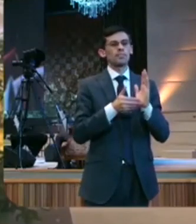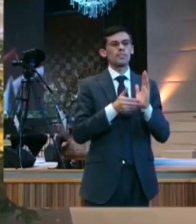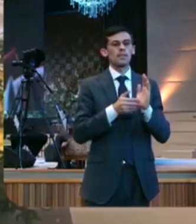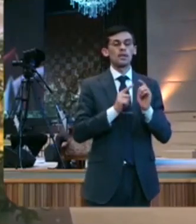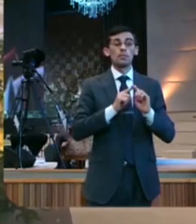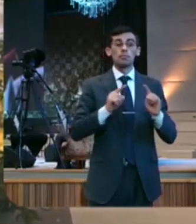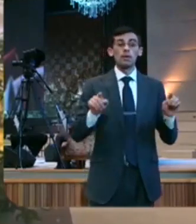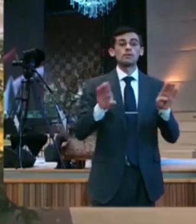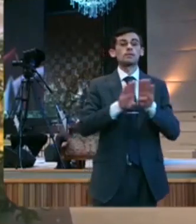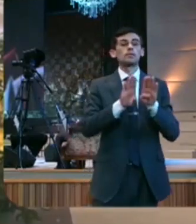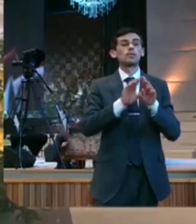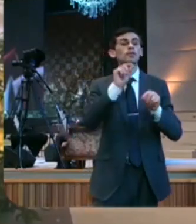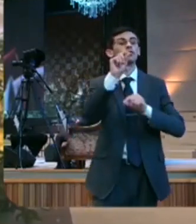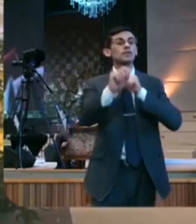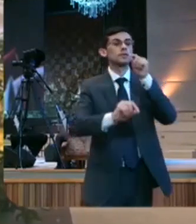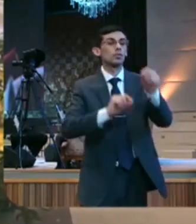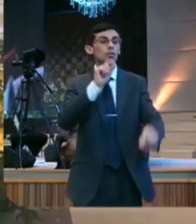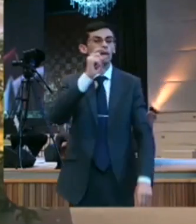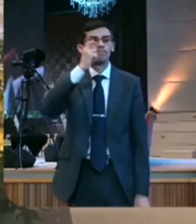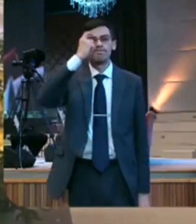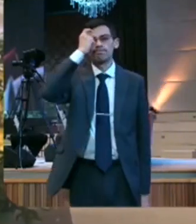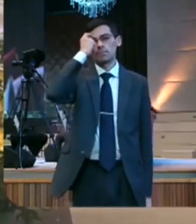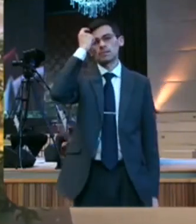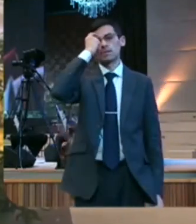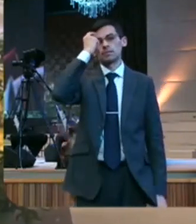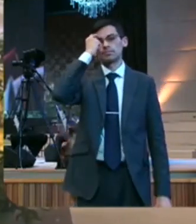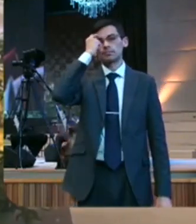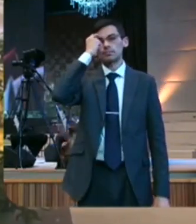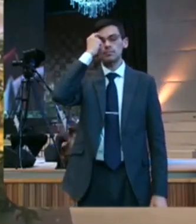mas tinha que também fazer uma reflexão de vida.